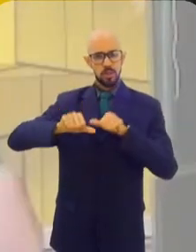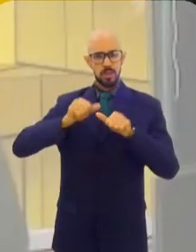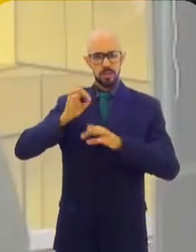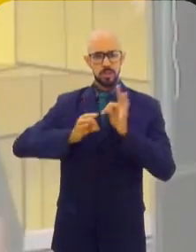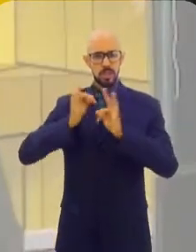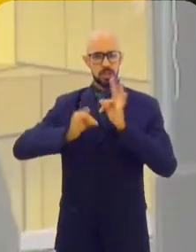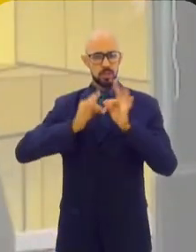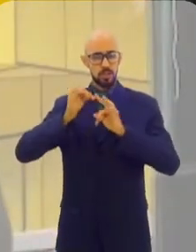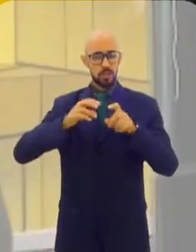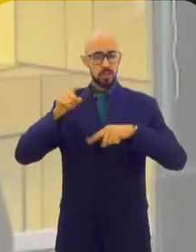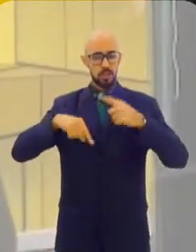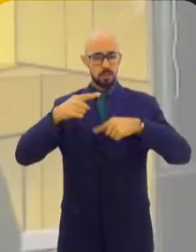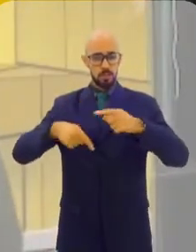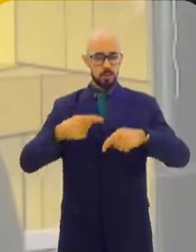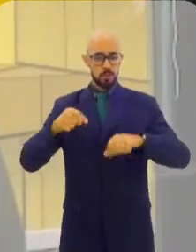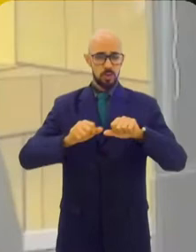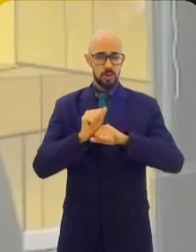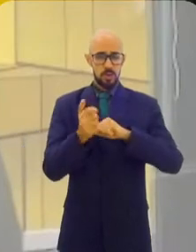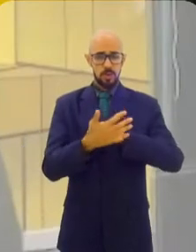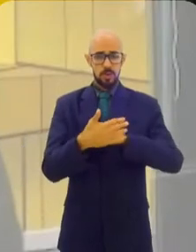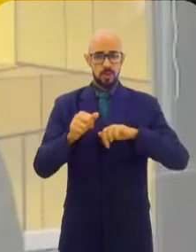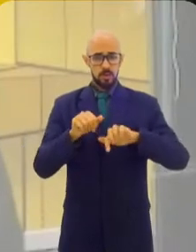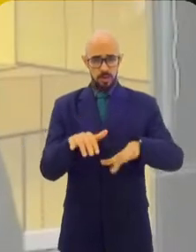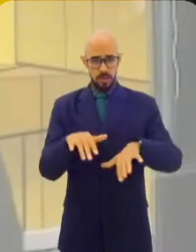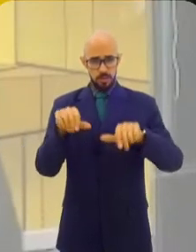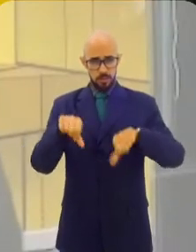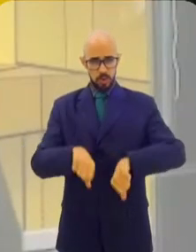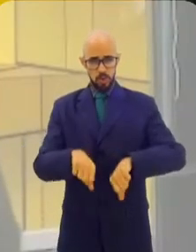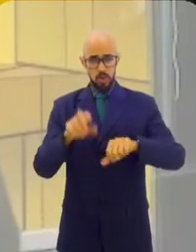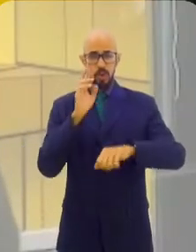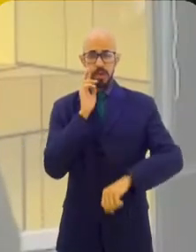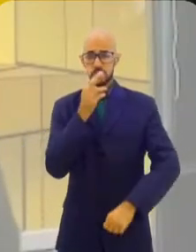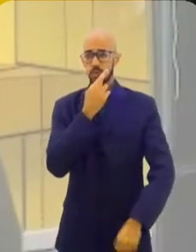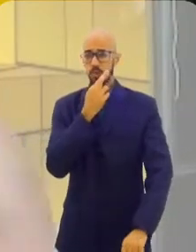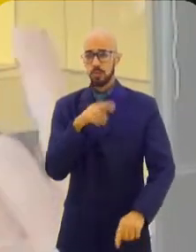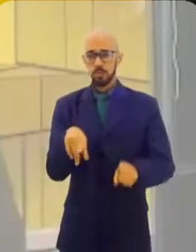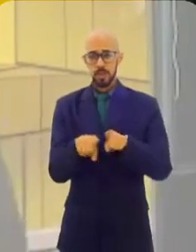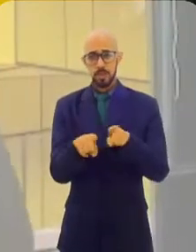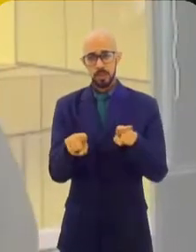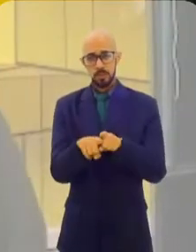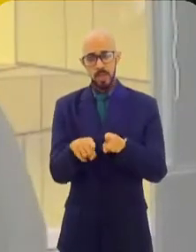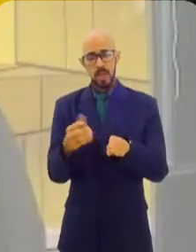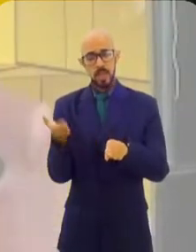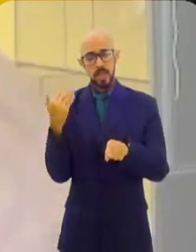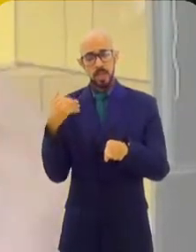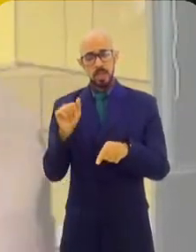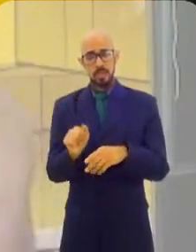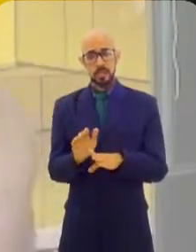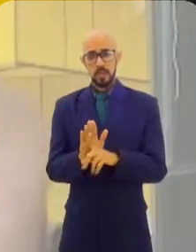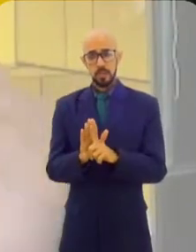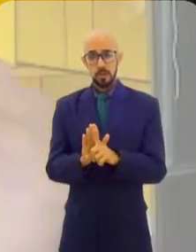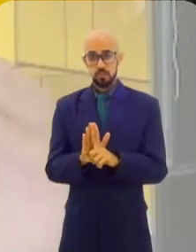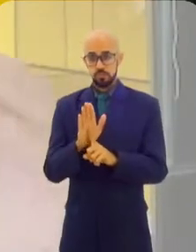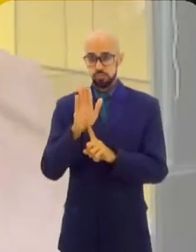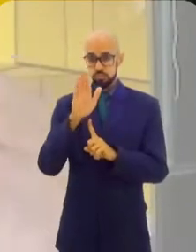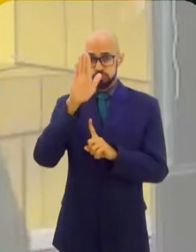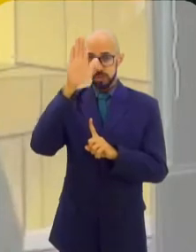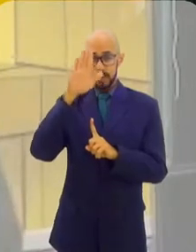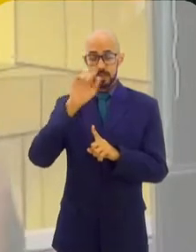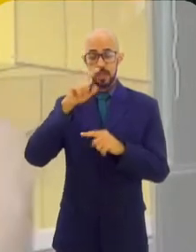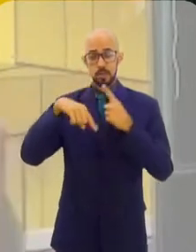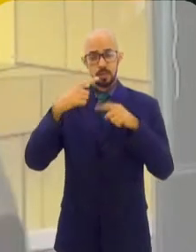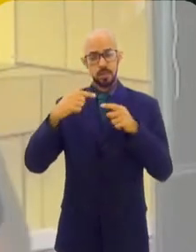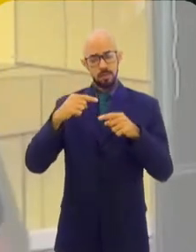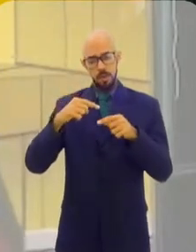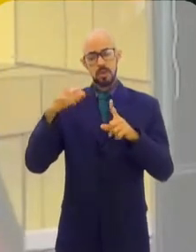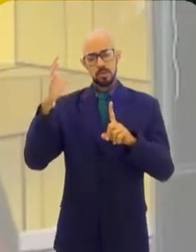tecnologia né a gente não com fome mais da mesma forma o mercado editorial gastronomia que vinha tendo um